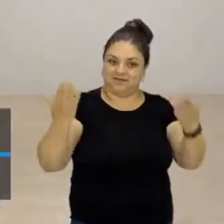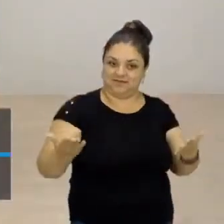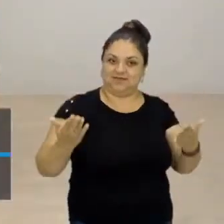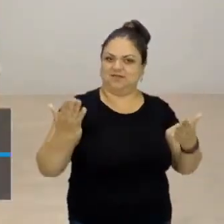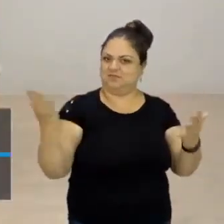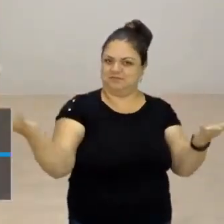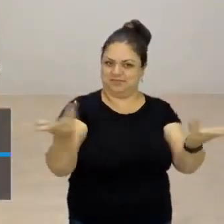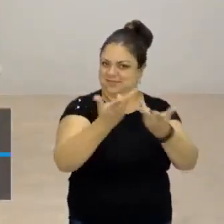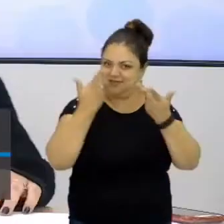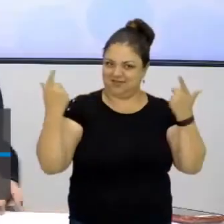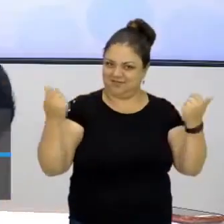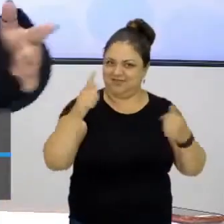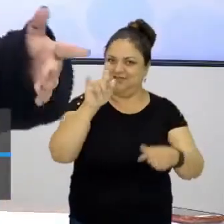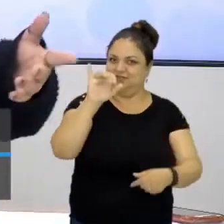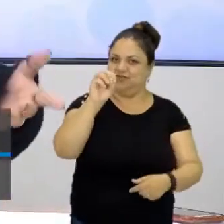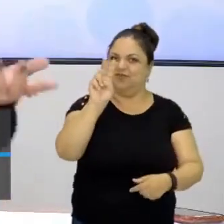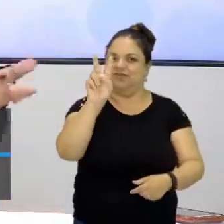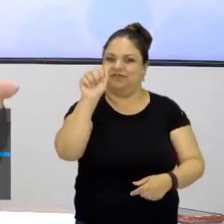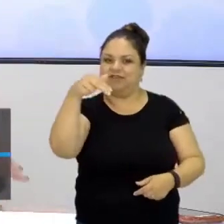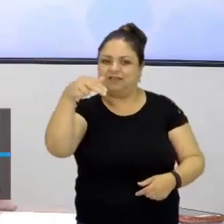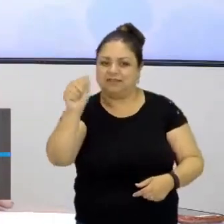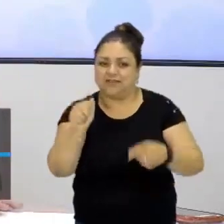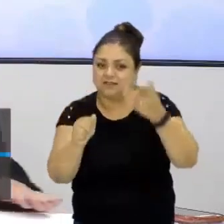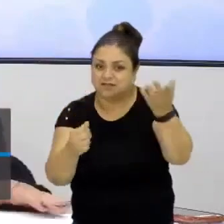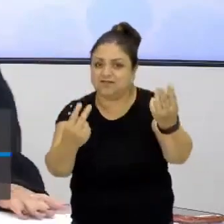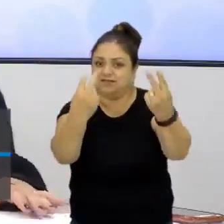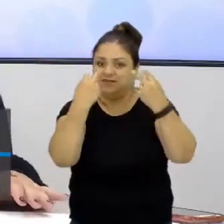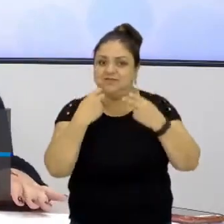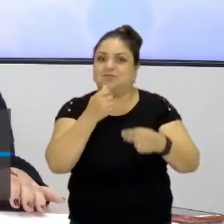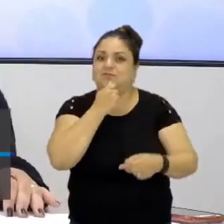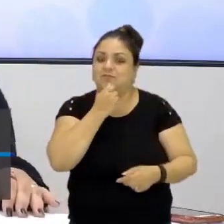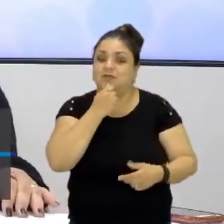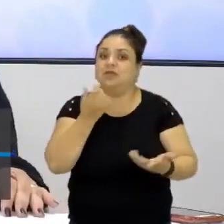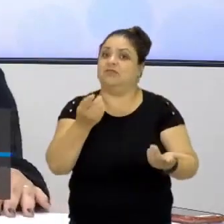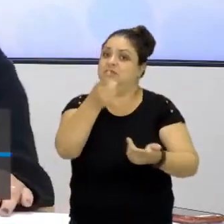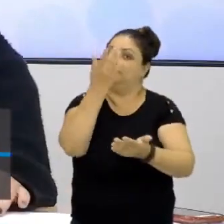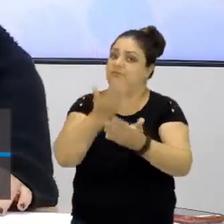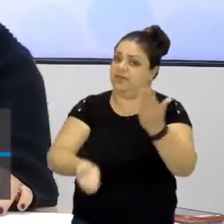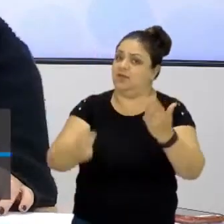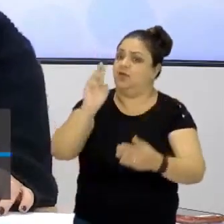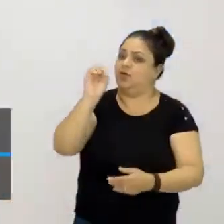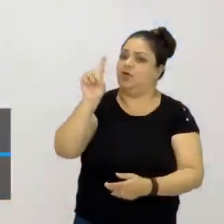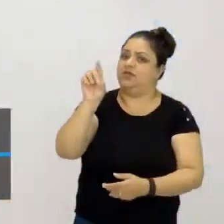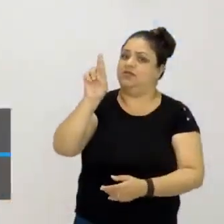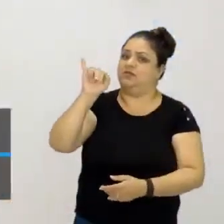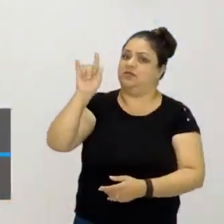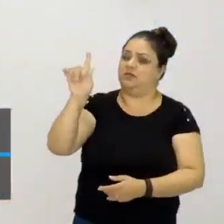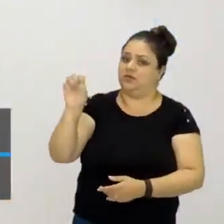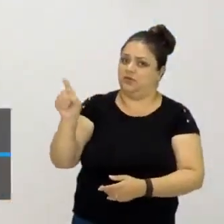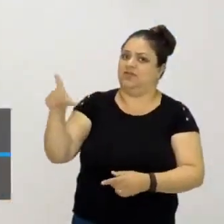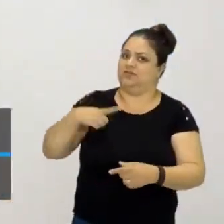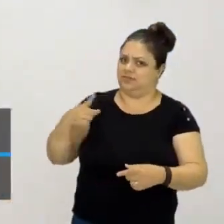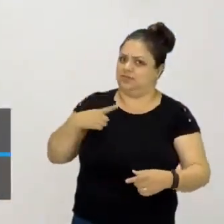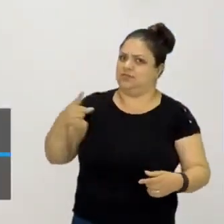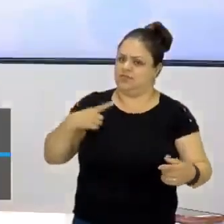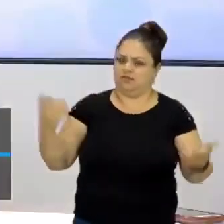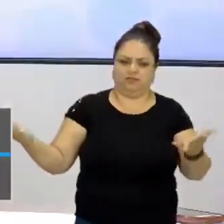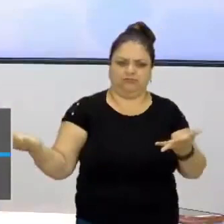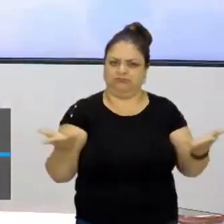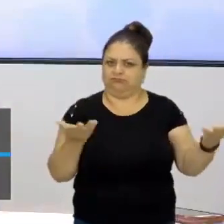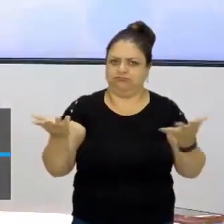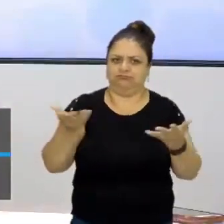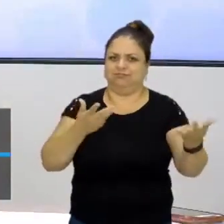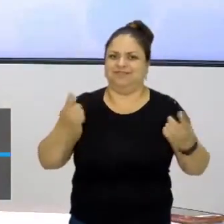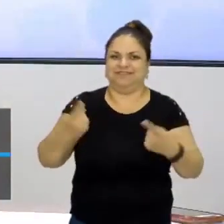performance maravilhosa para a Giovana. Ela perdeu, infelizmente, a performance do Rodrigo. É verdade, o Rodrigo estava aqui com suas performances memoráveis,